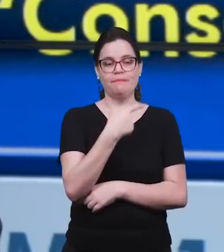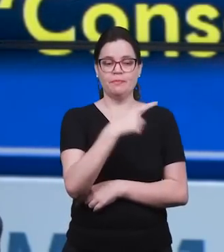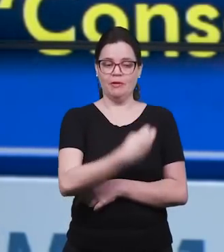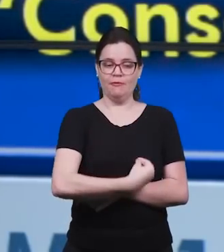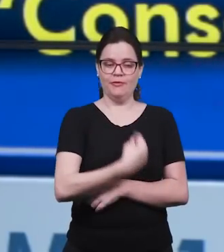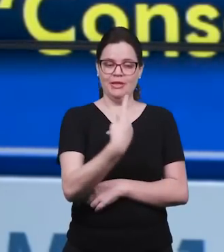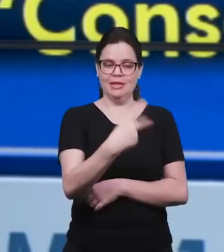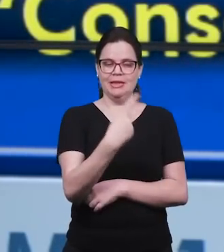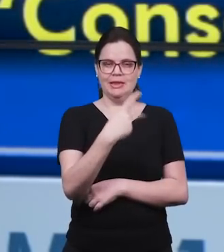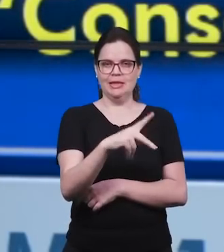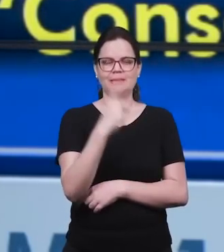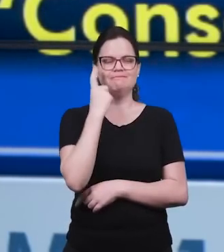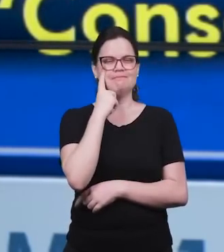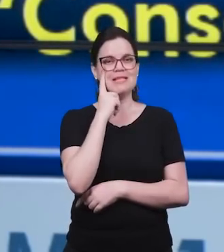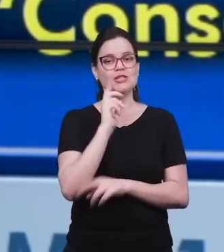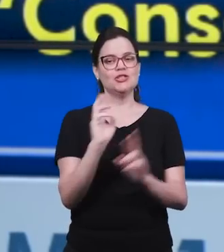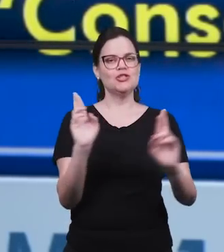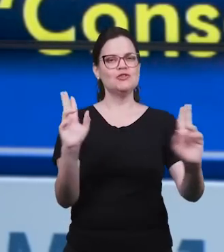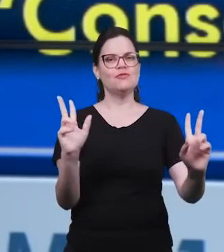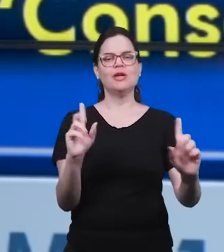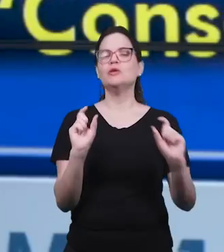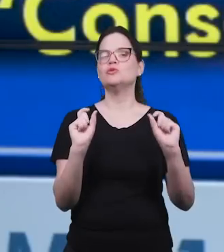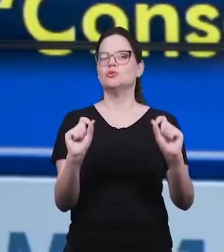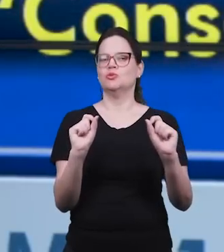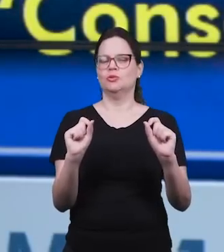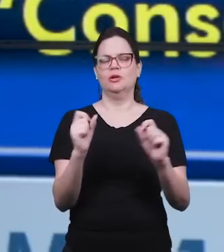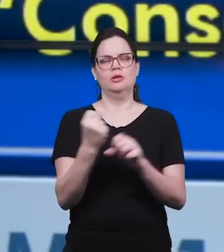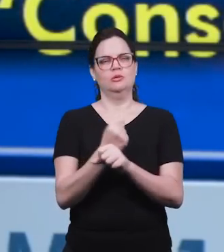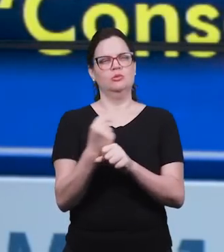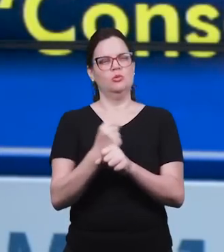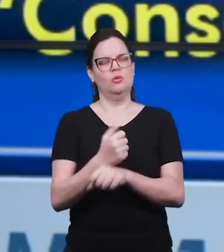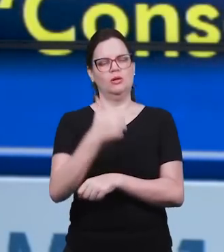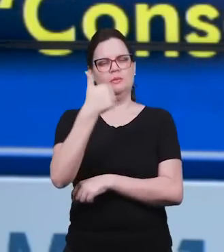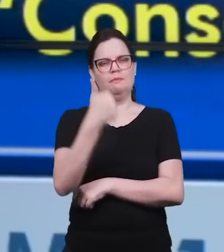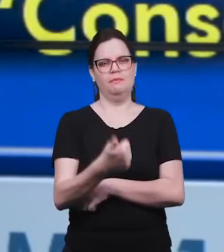Mas a vida dele começou a mudar quando, em